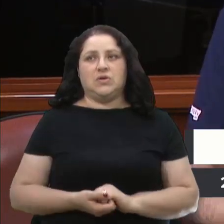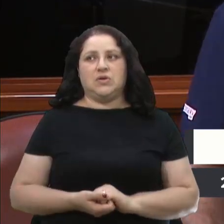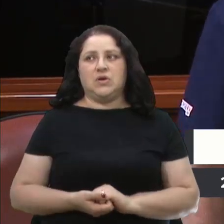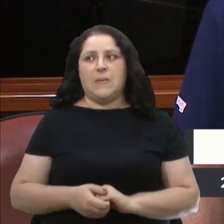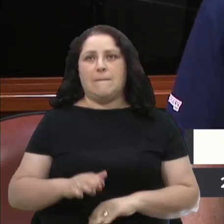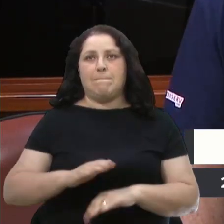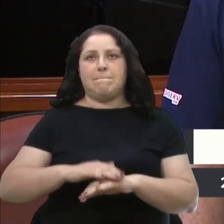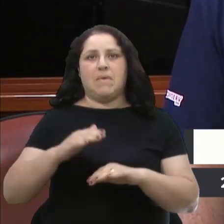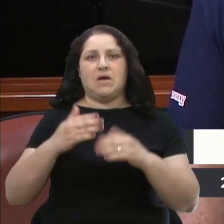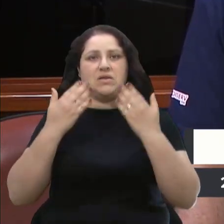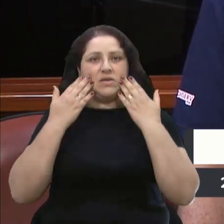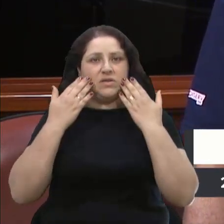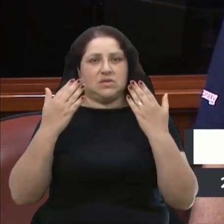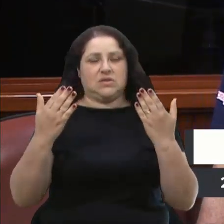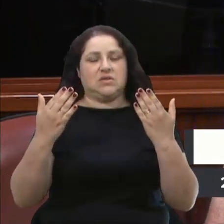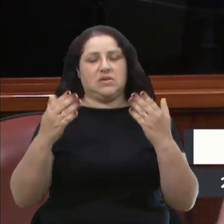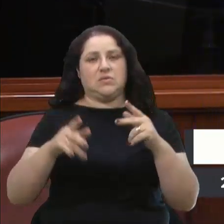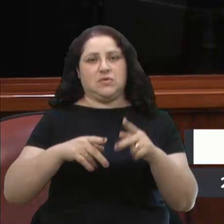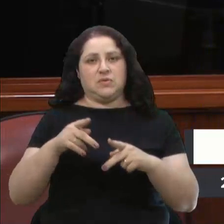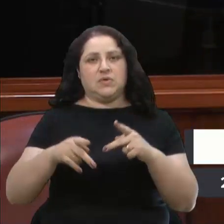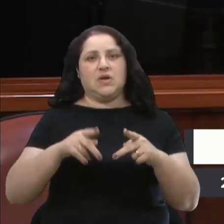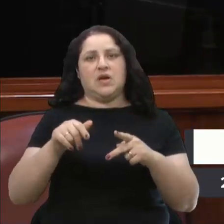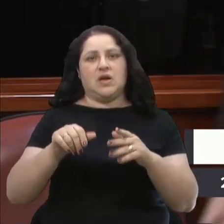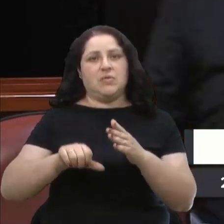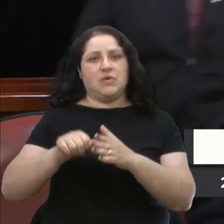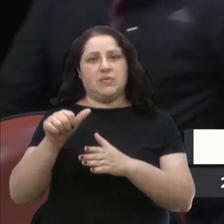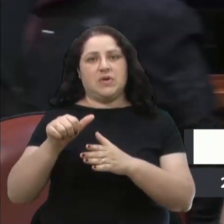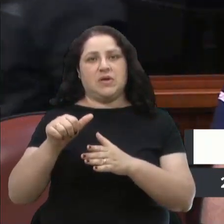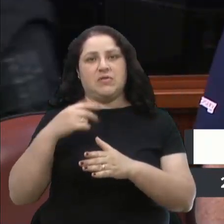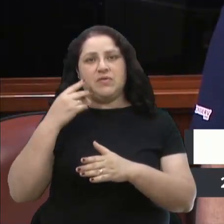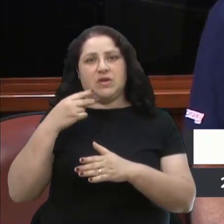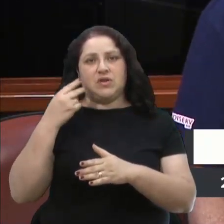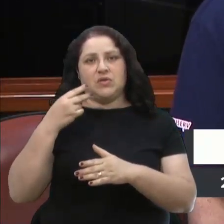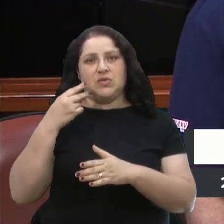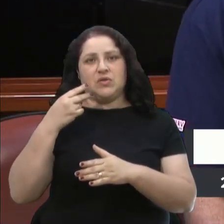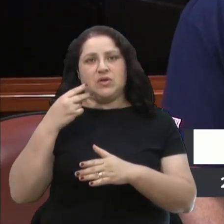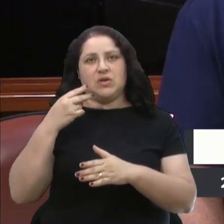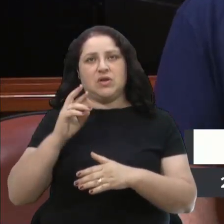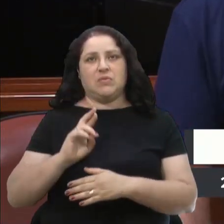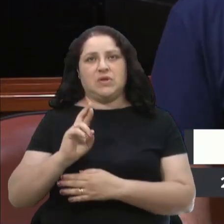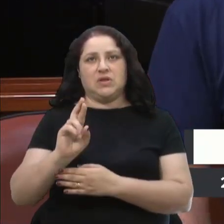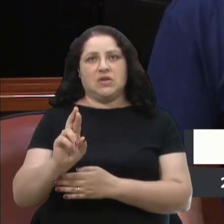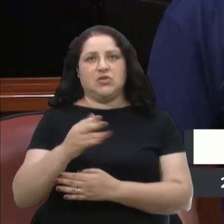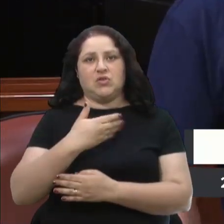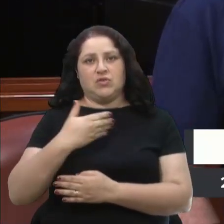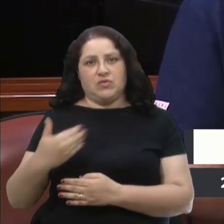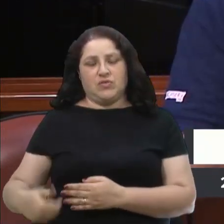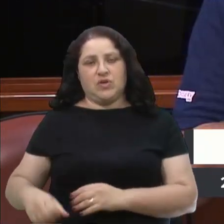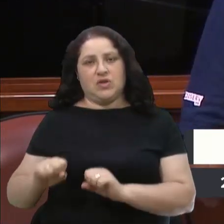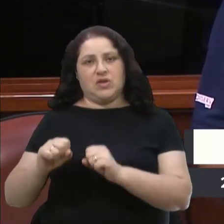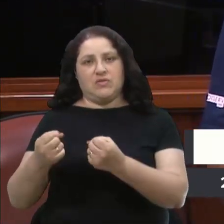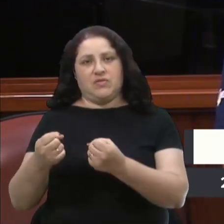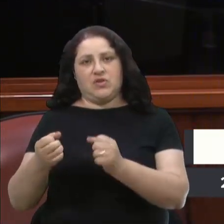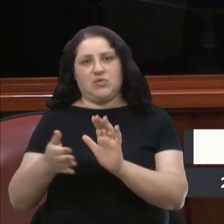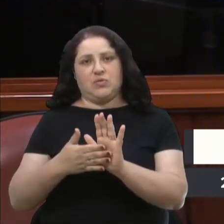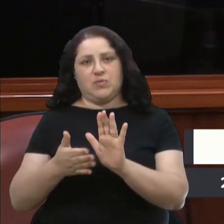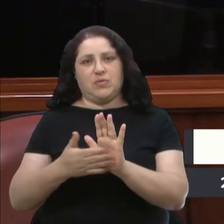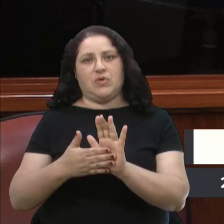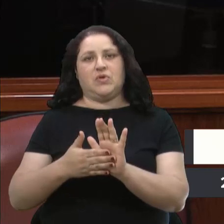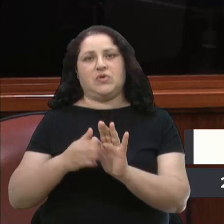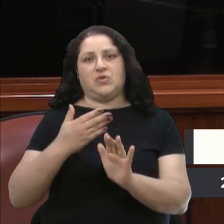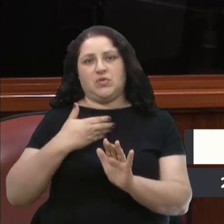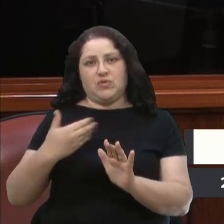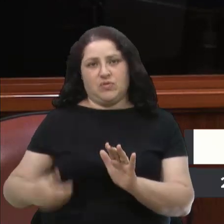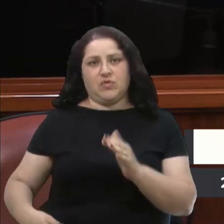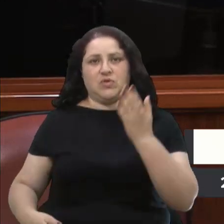mais pública, foi a primeira vereadora representante do governo que defende a proposta apresentada pelo governo. Já sei que tem divergência, porque o